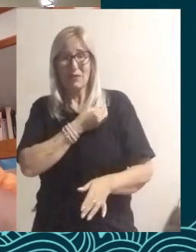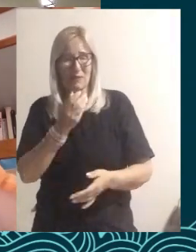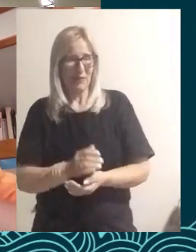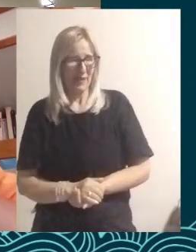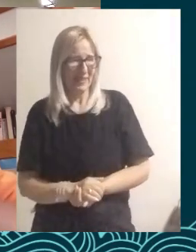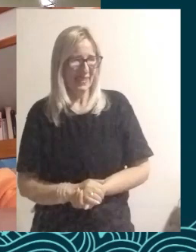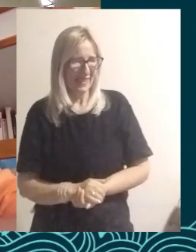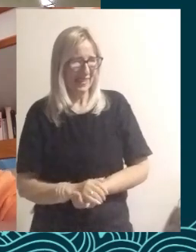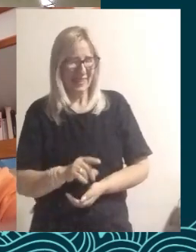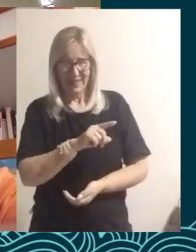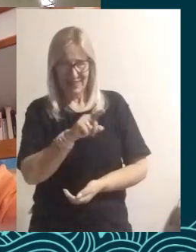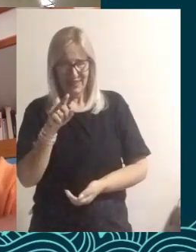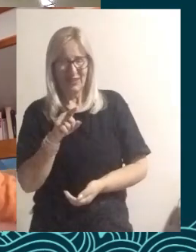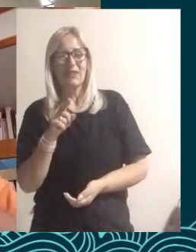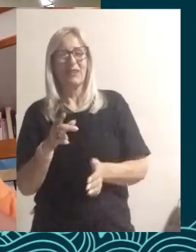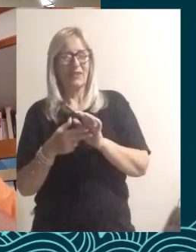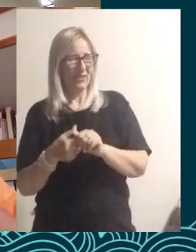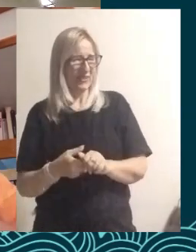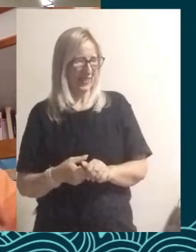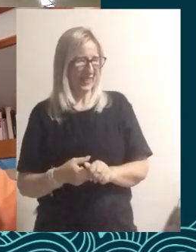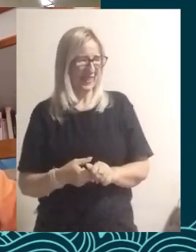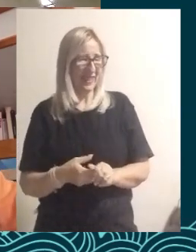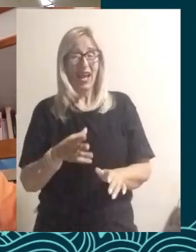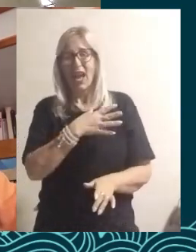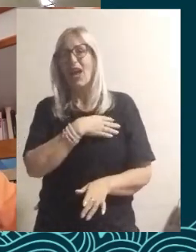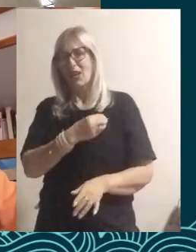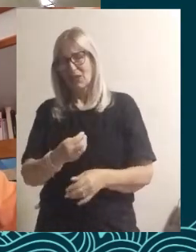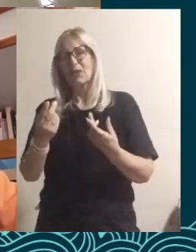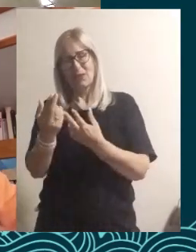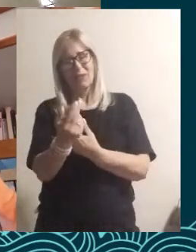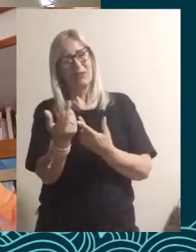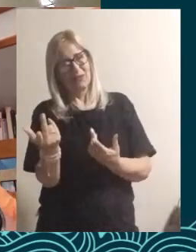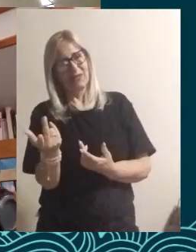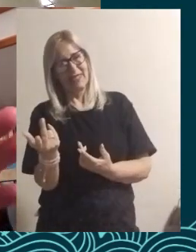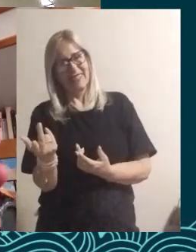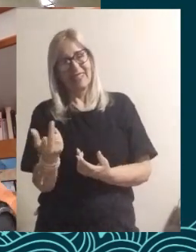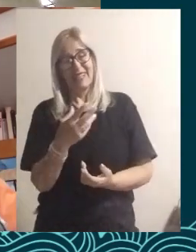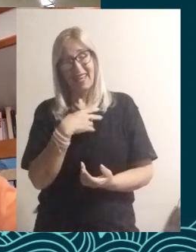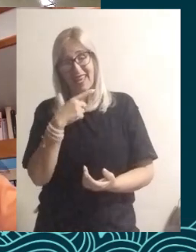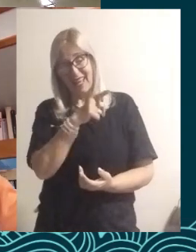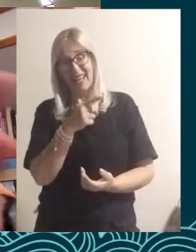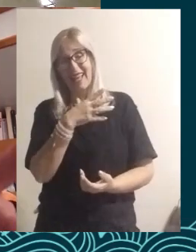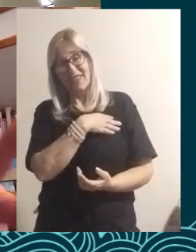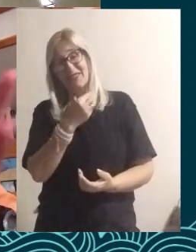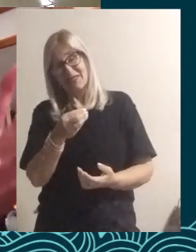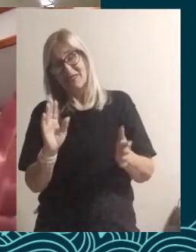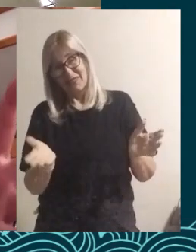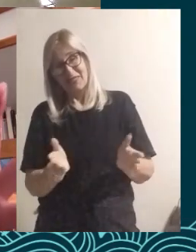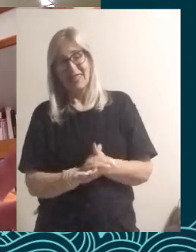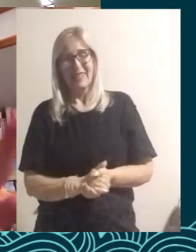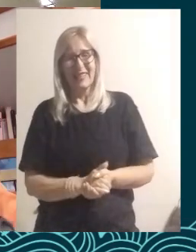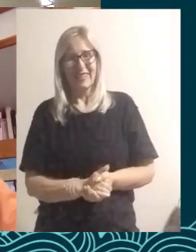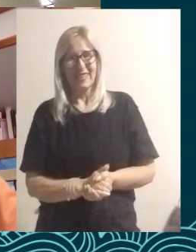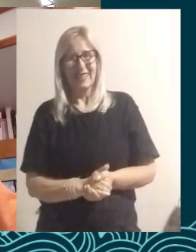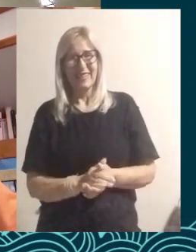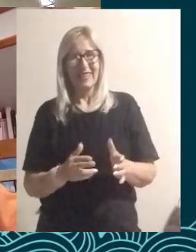com Não, pessoa viva. E vocês, por mais que eu não sou mãe, mas eu sou filha, assim como todas vocês próprios não são as